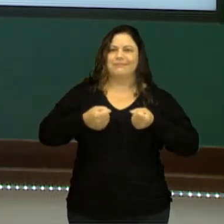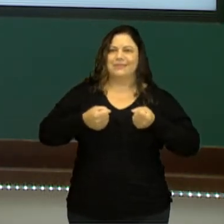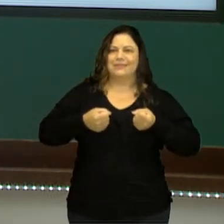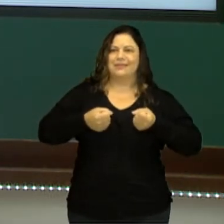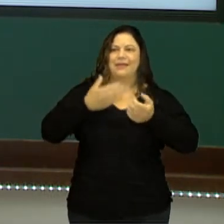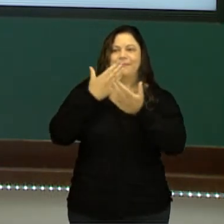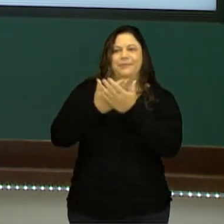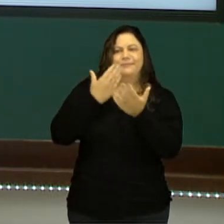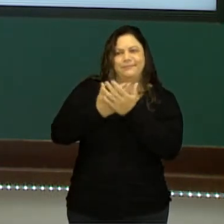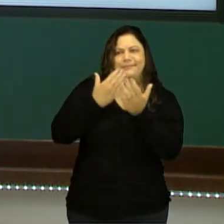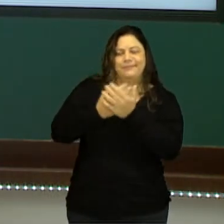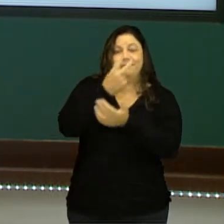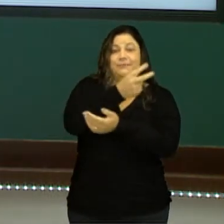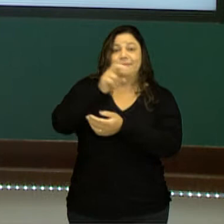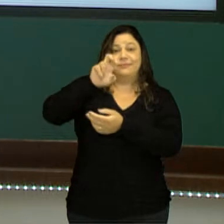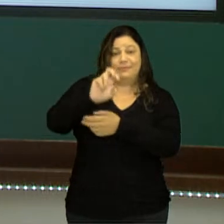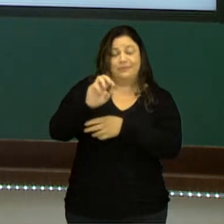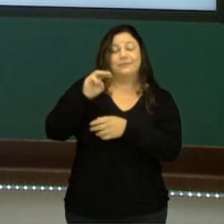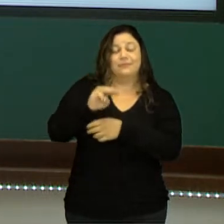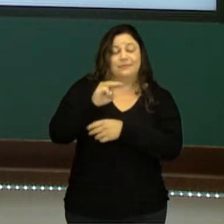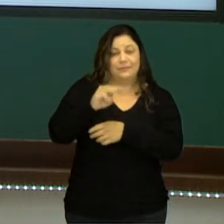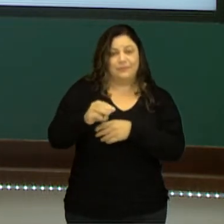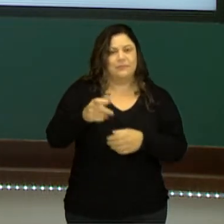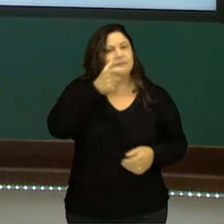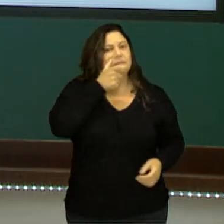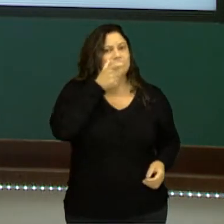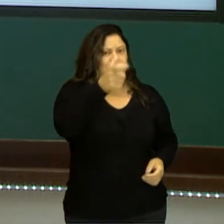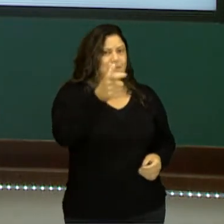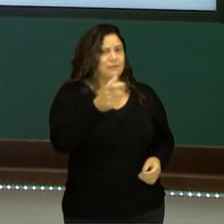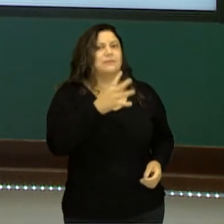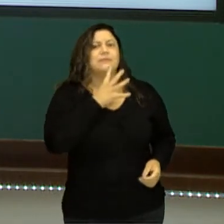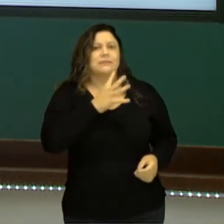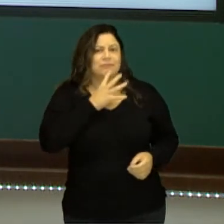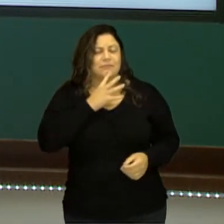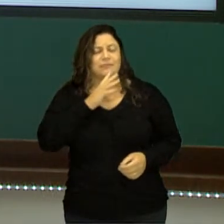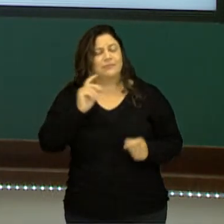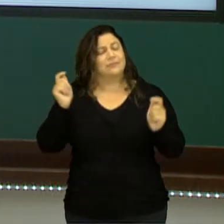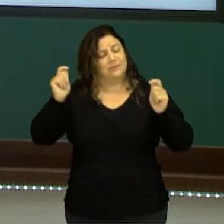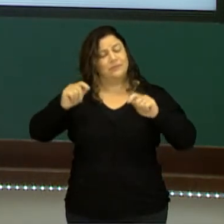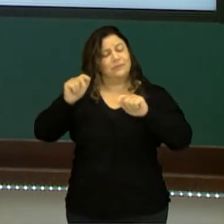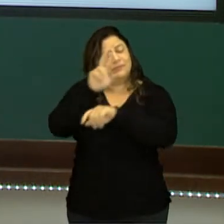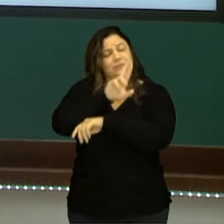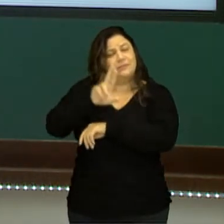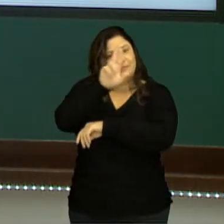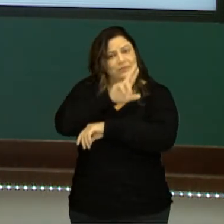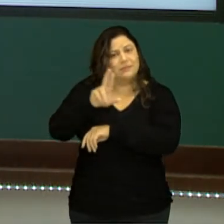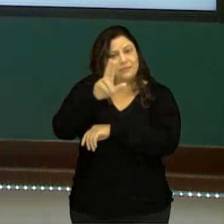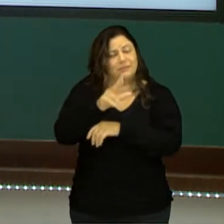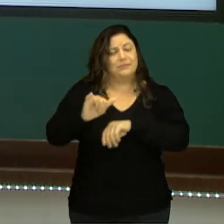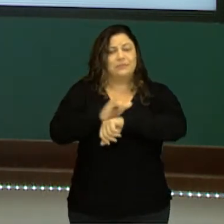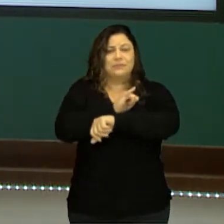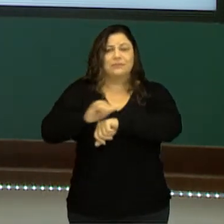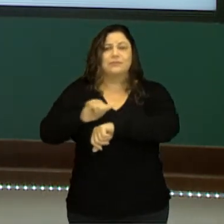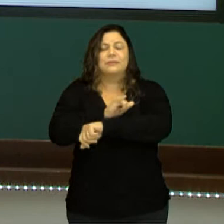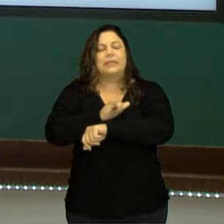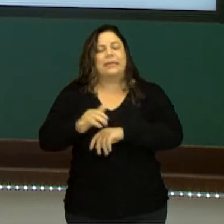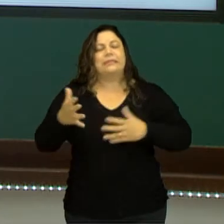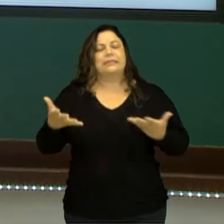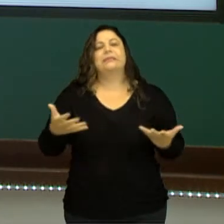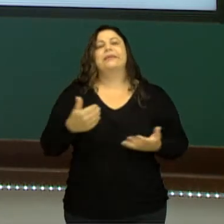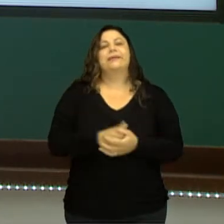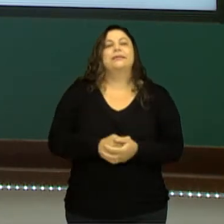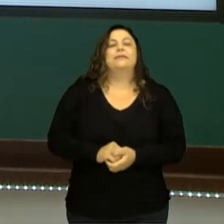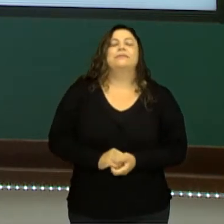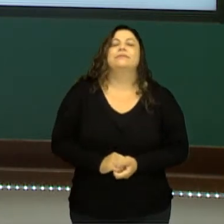você teve. É um método interessante para que a gente conheça, para que a gente aplique o método Pomodoro, a técnica do Pomodoro, e a gente,